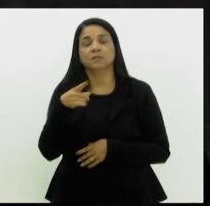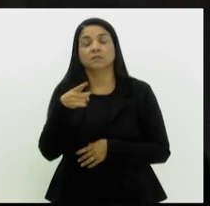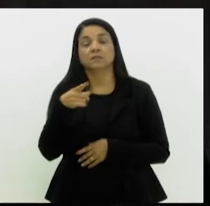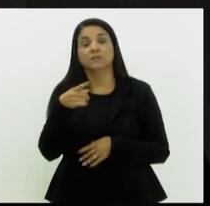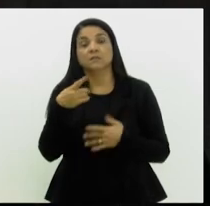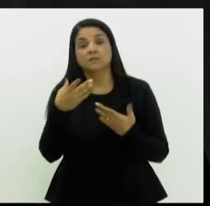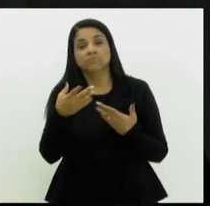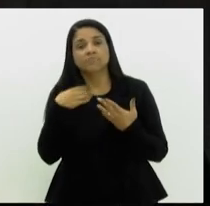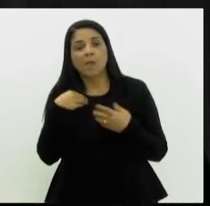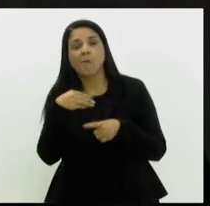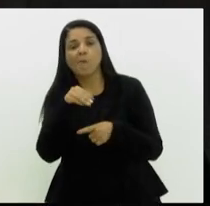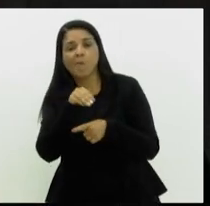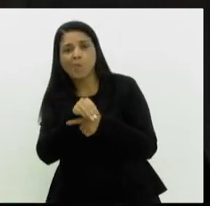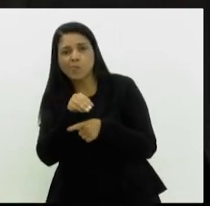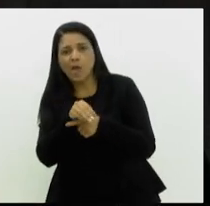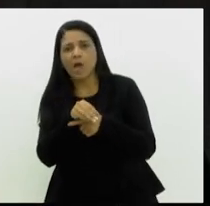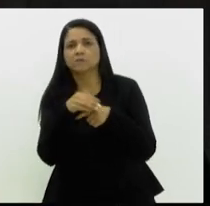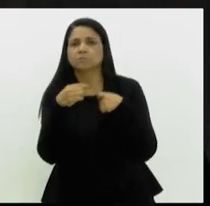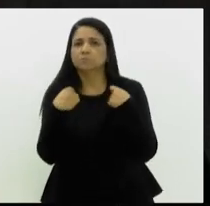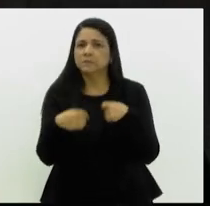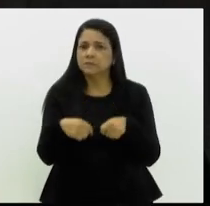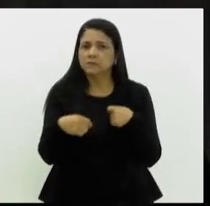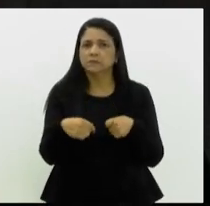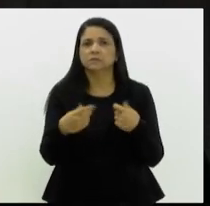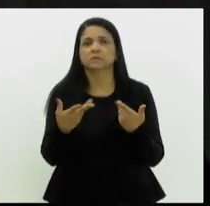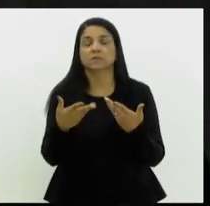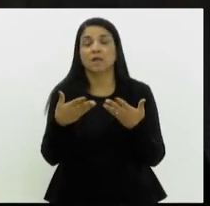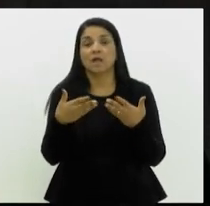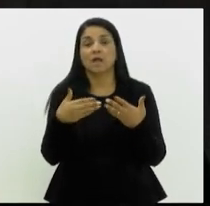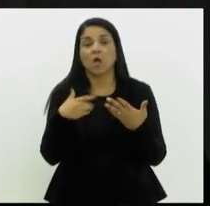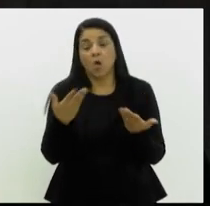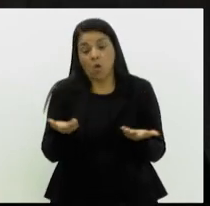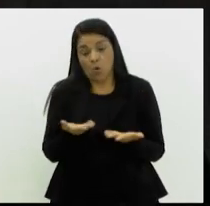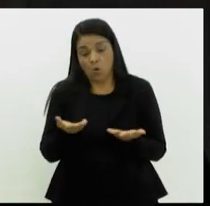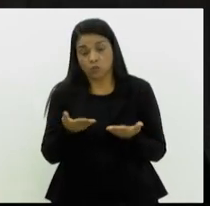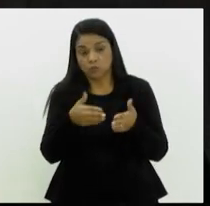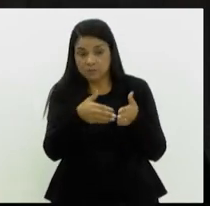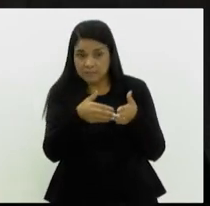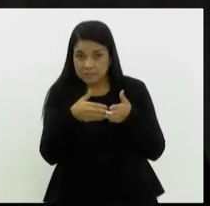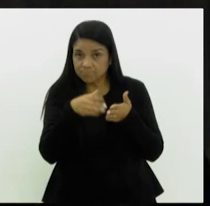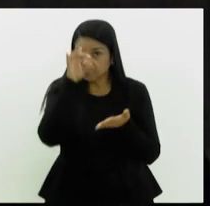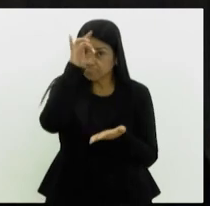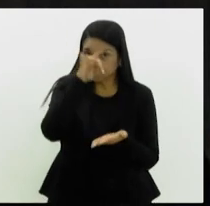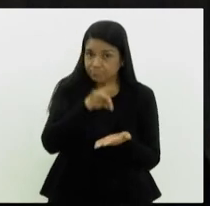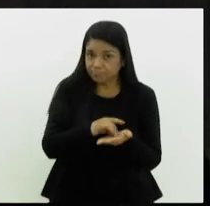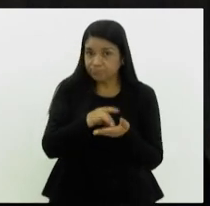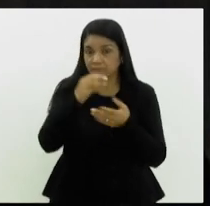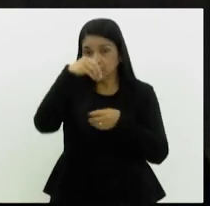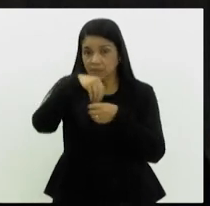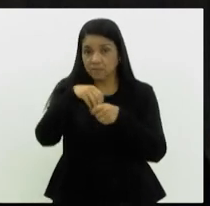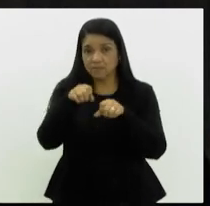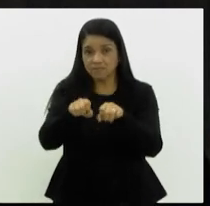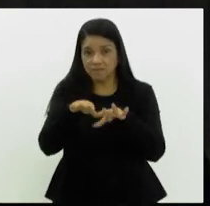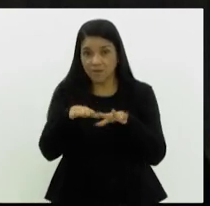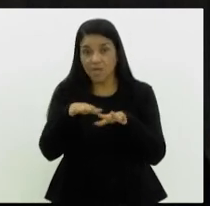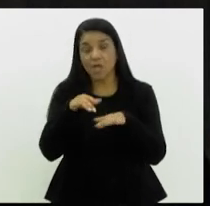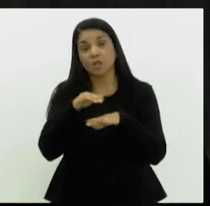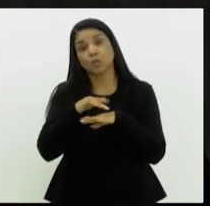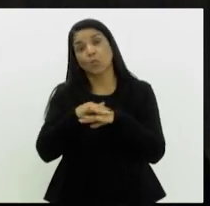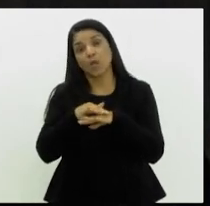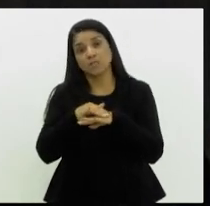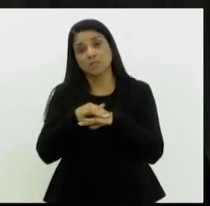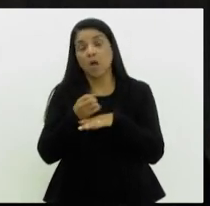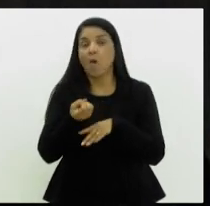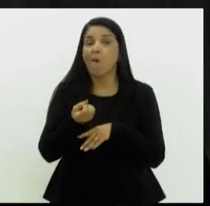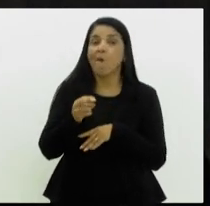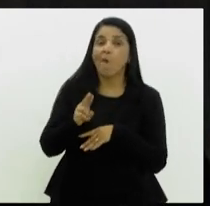o cuidado necessário. Hoje, as únicas licenças que temos previstas na Assembleia Legislativa é em casos de doença ou